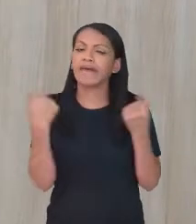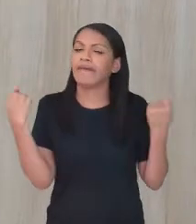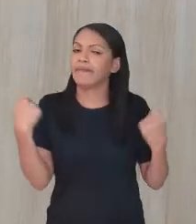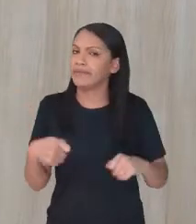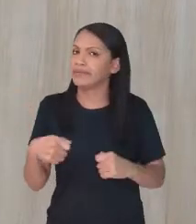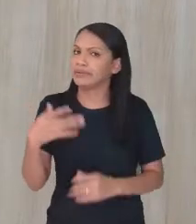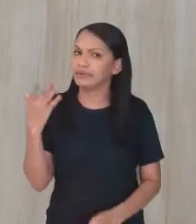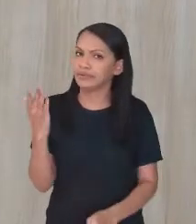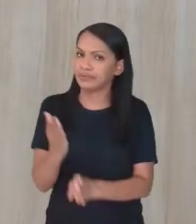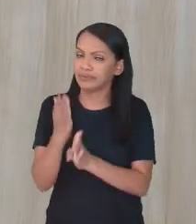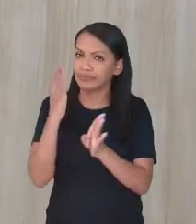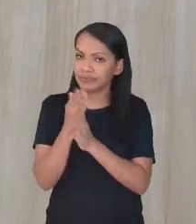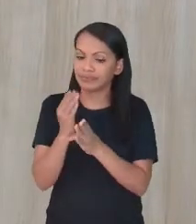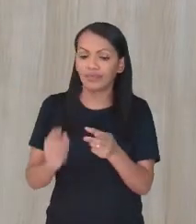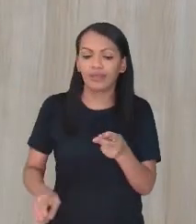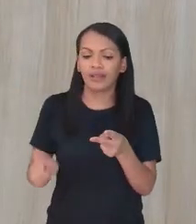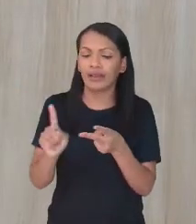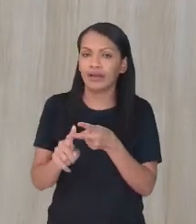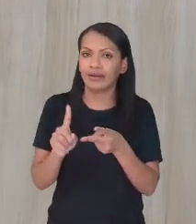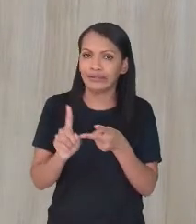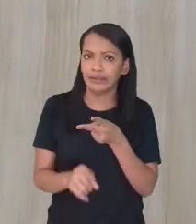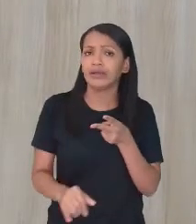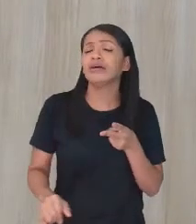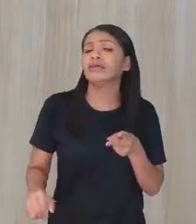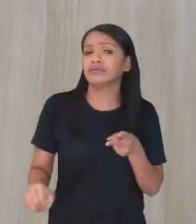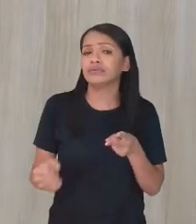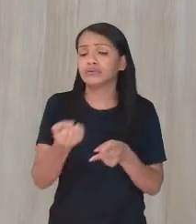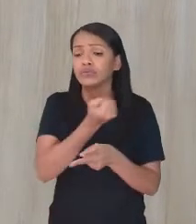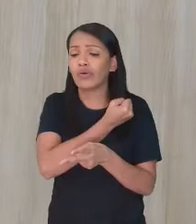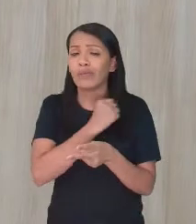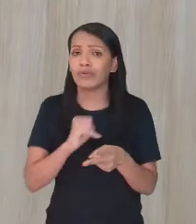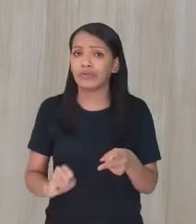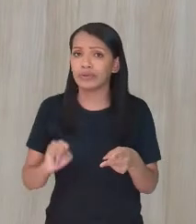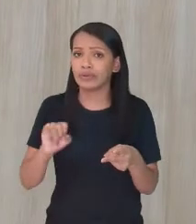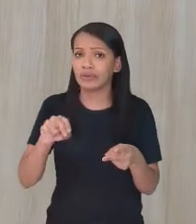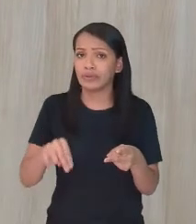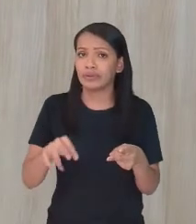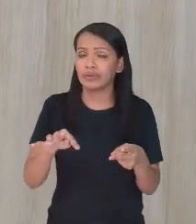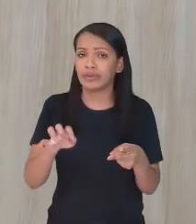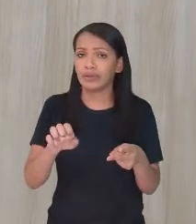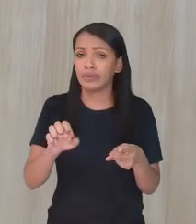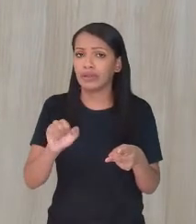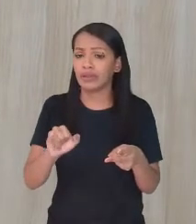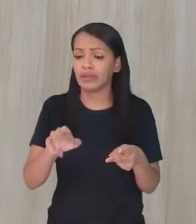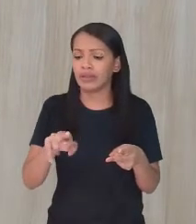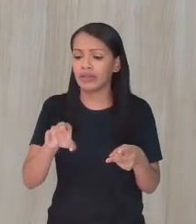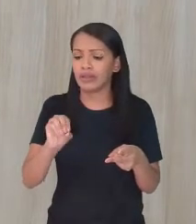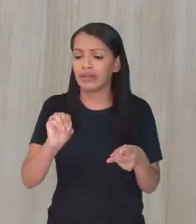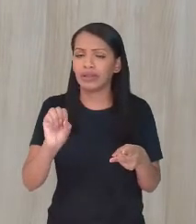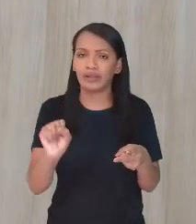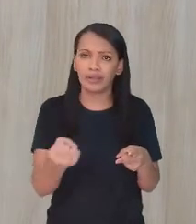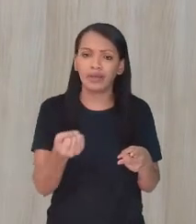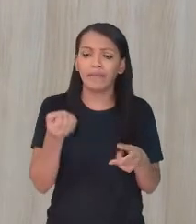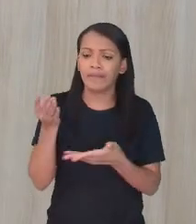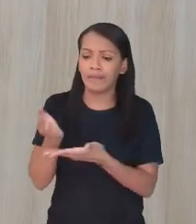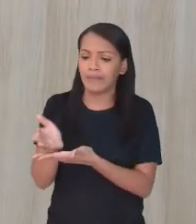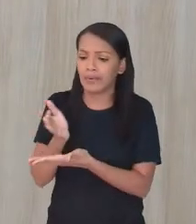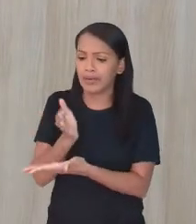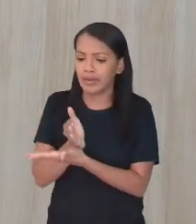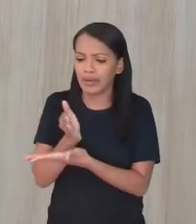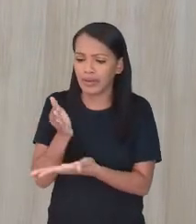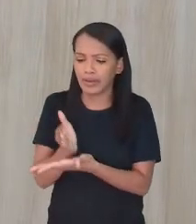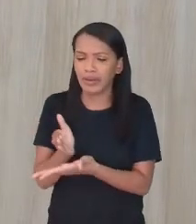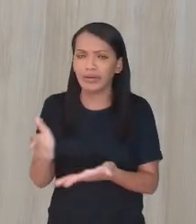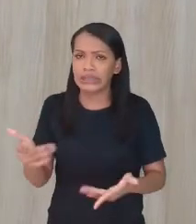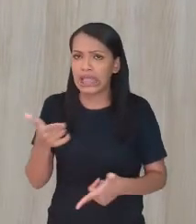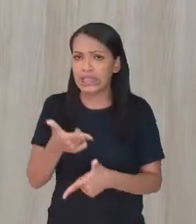números inteiros. E aí eles viram que algumas divisões entre números inteiros não dariam resultado um